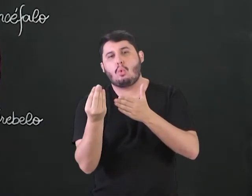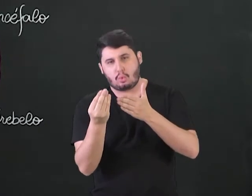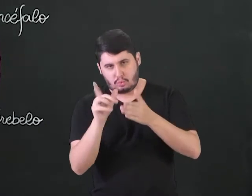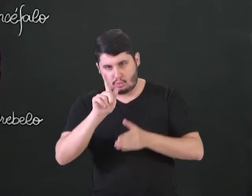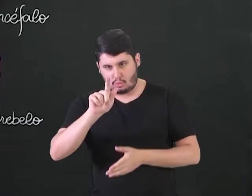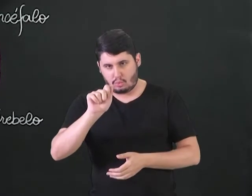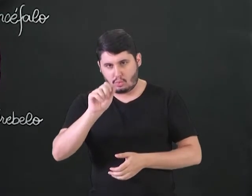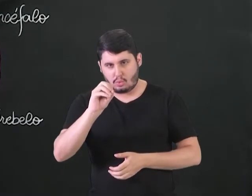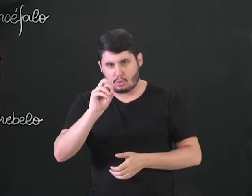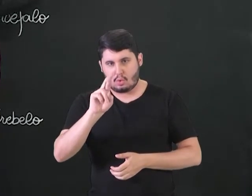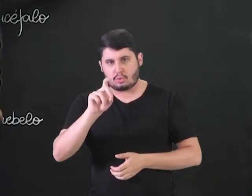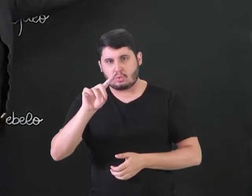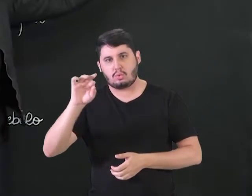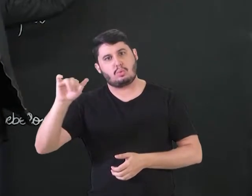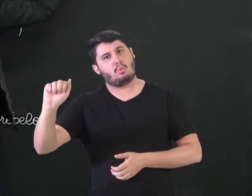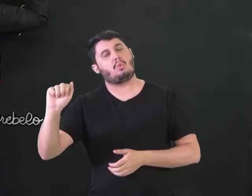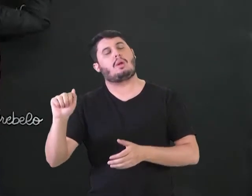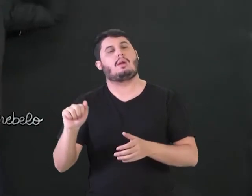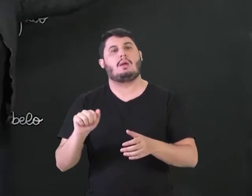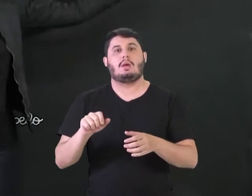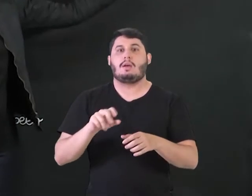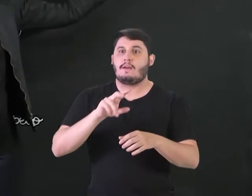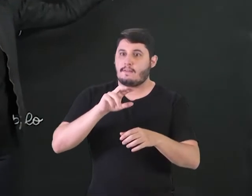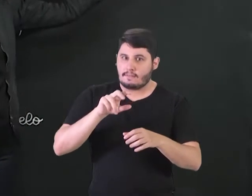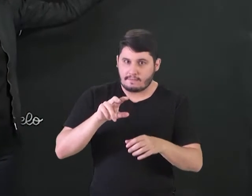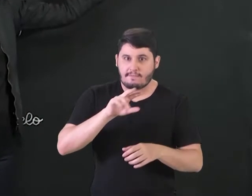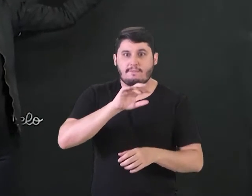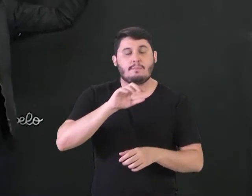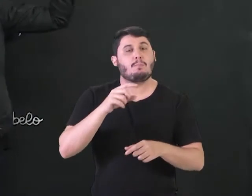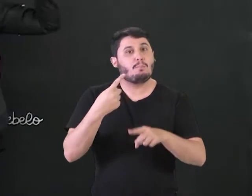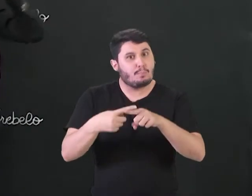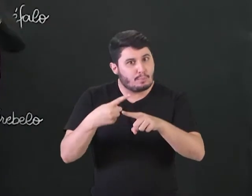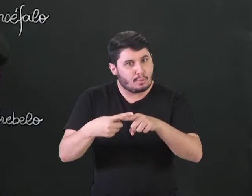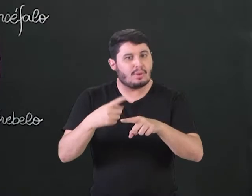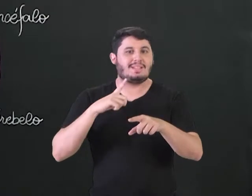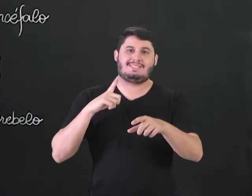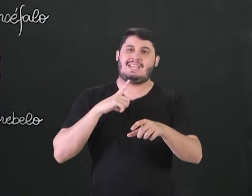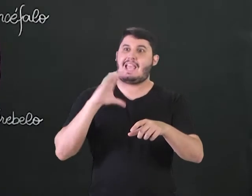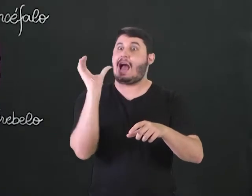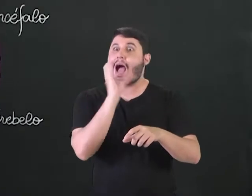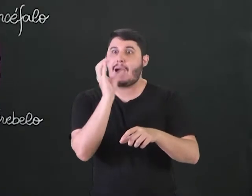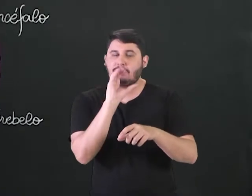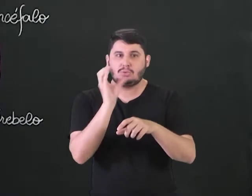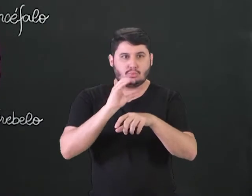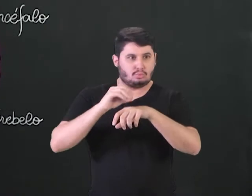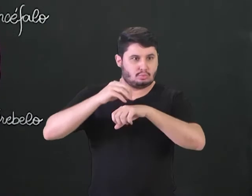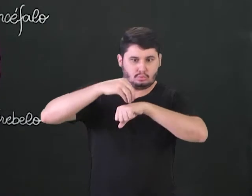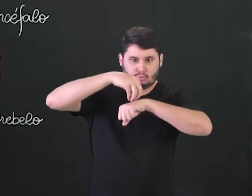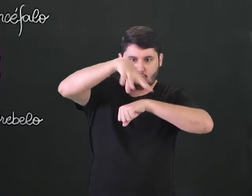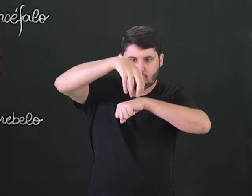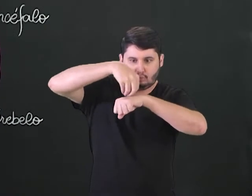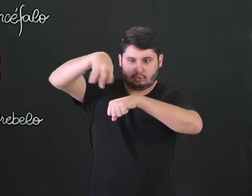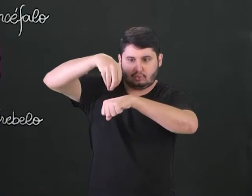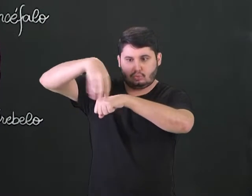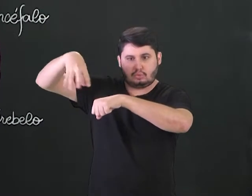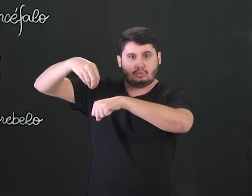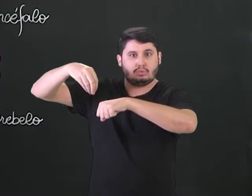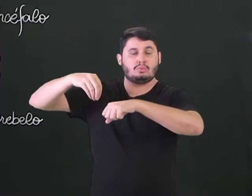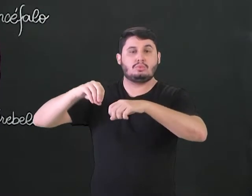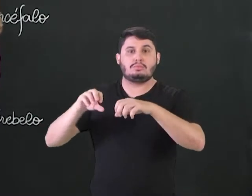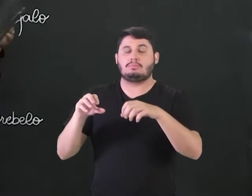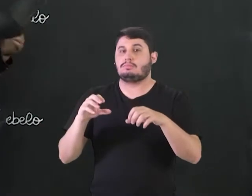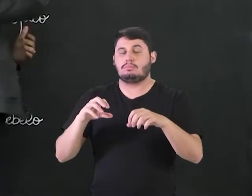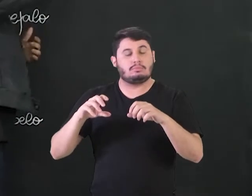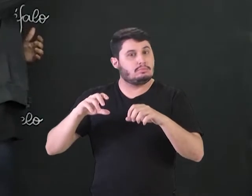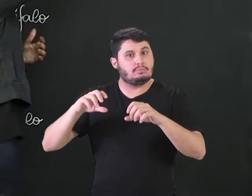faz a informação passar aqui de forma muito rápida, muito rápida. Existem algumas doenças que elas levam à